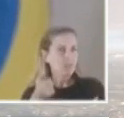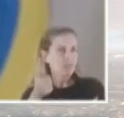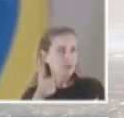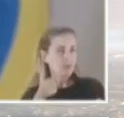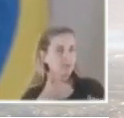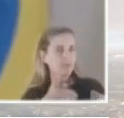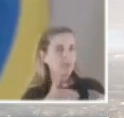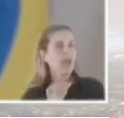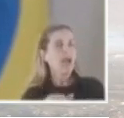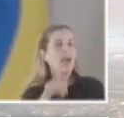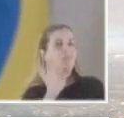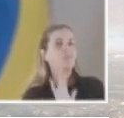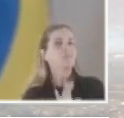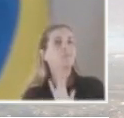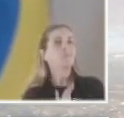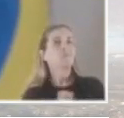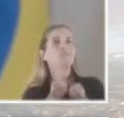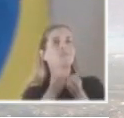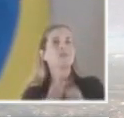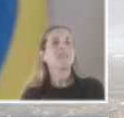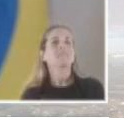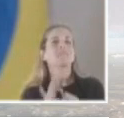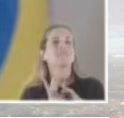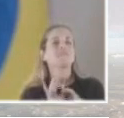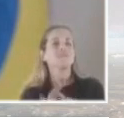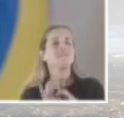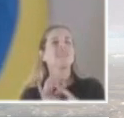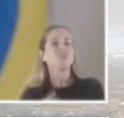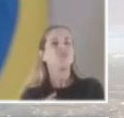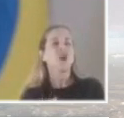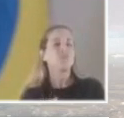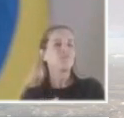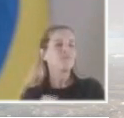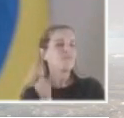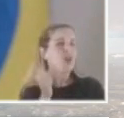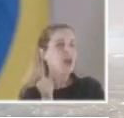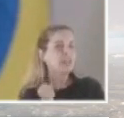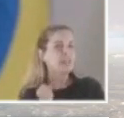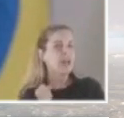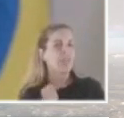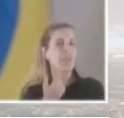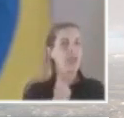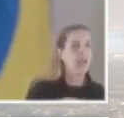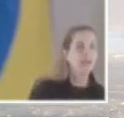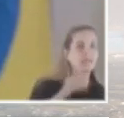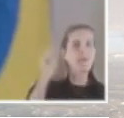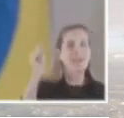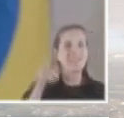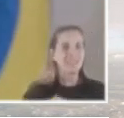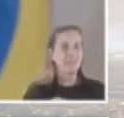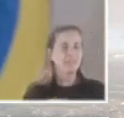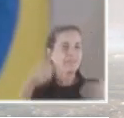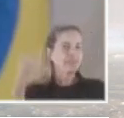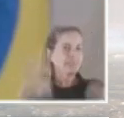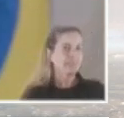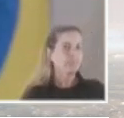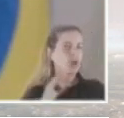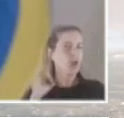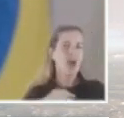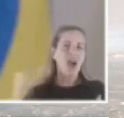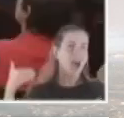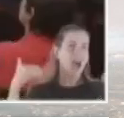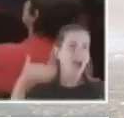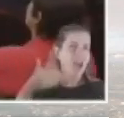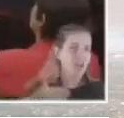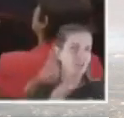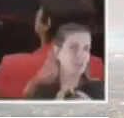político e também no sentido do comércio exterior brasileiro, dos investimentos que caíram quase pela metade entre Brasil